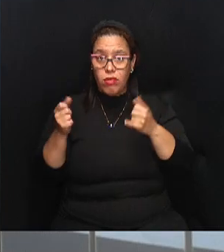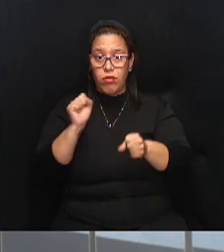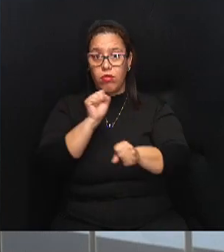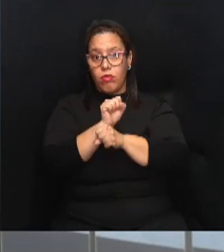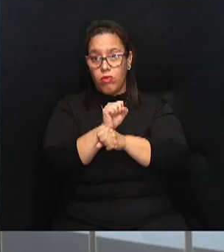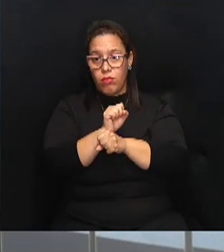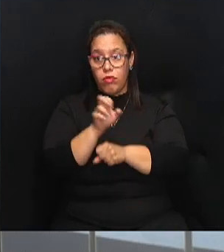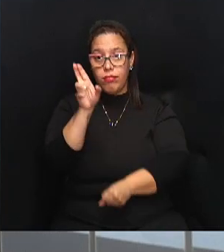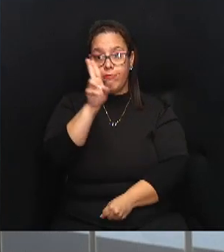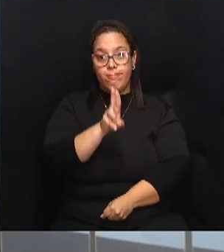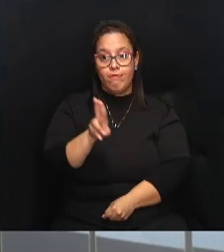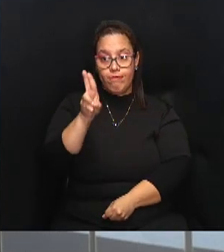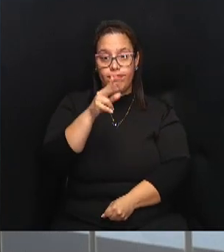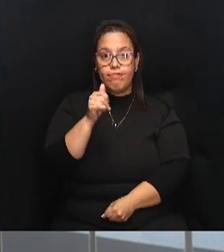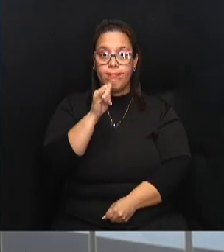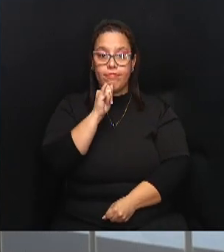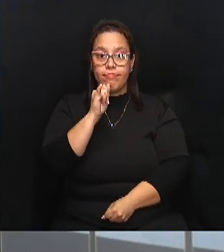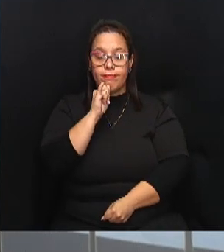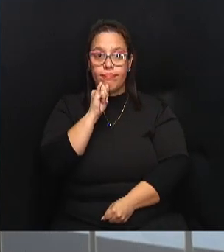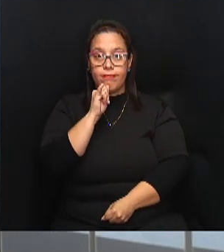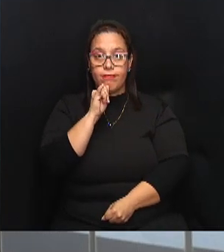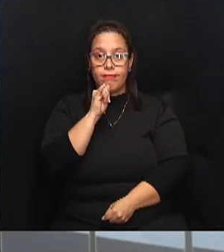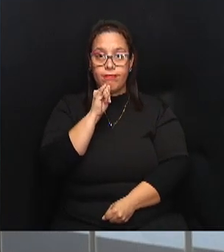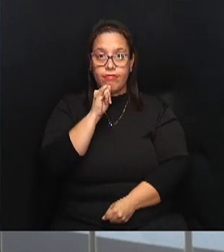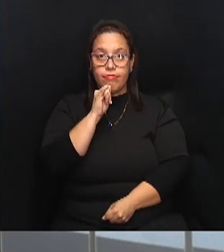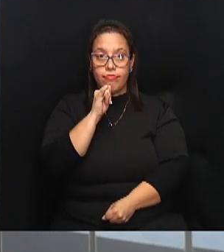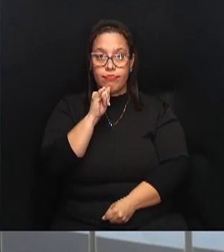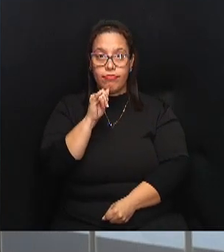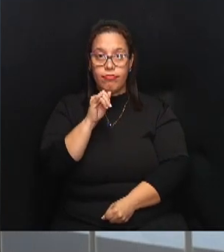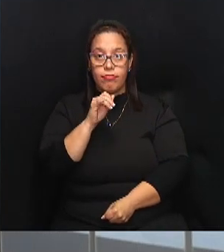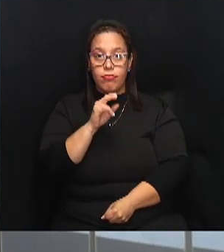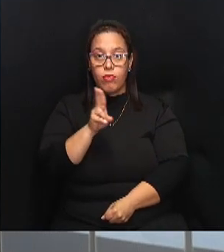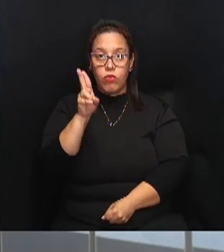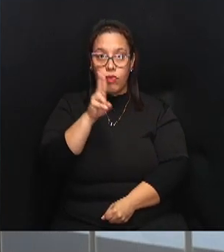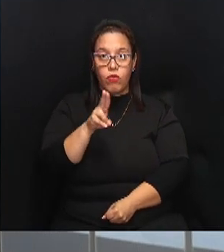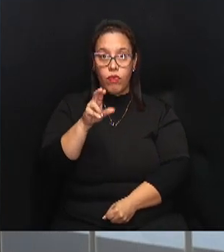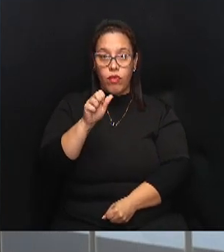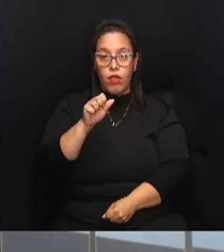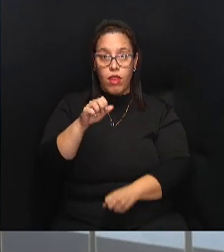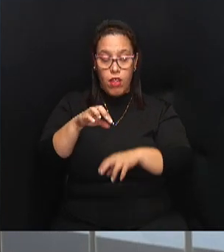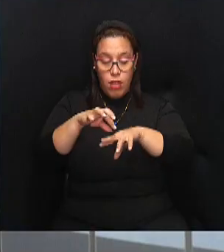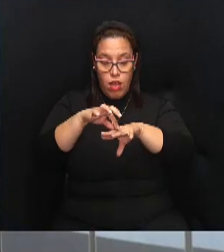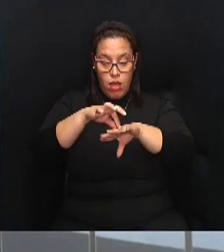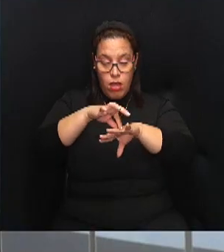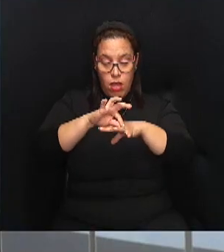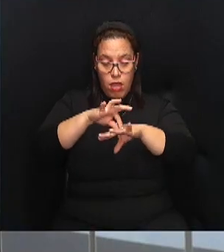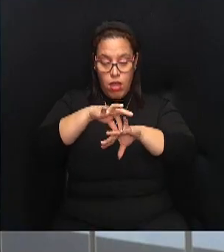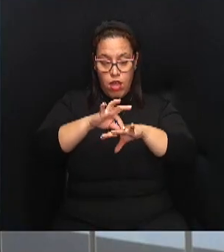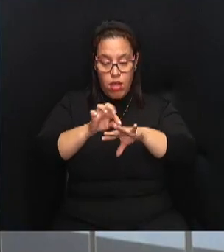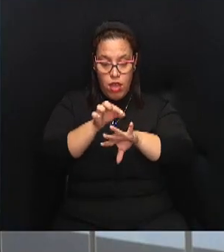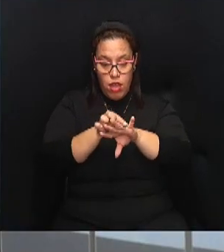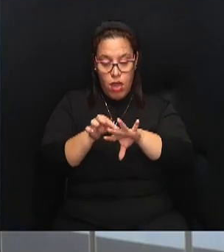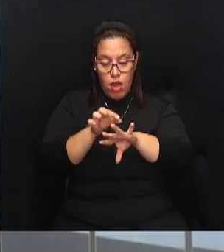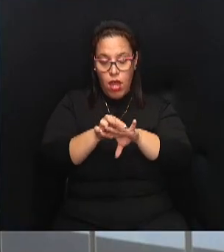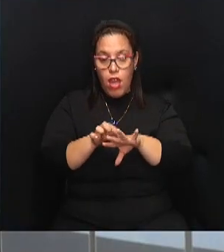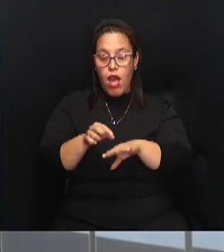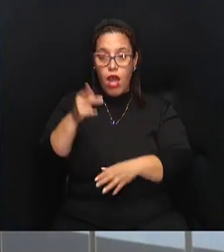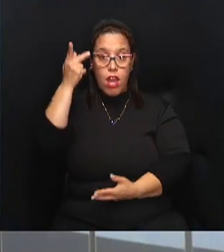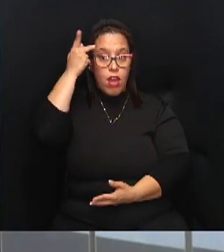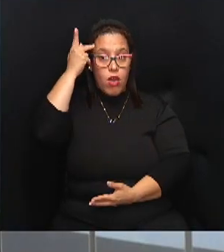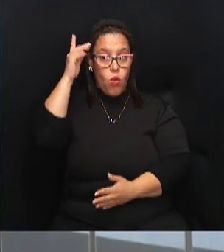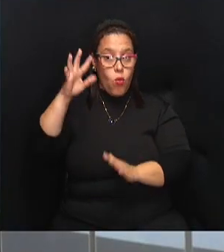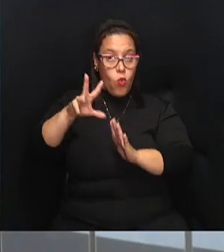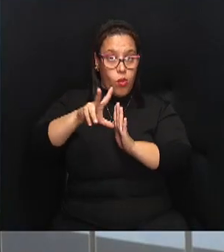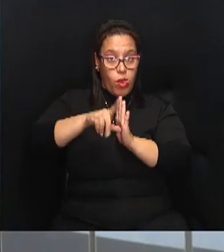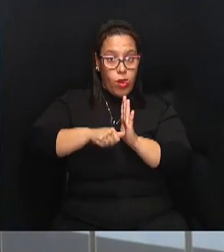de utilizar, o exemplo, a aliança. Tem pessoas que não utilizam mais aliança porque em São Paulo estava tendo alguns